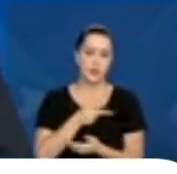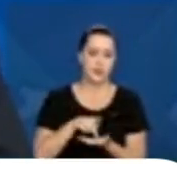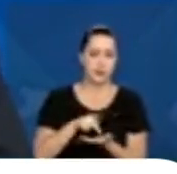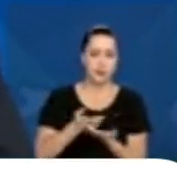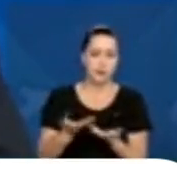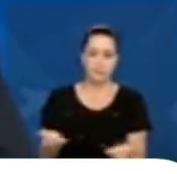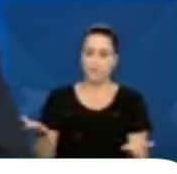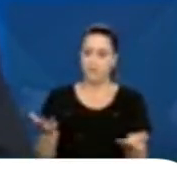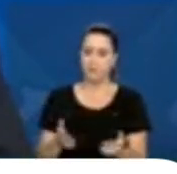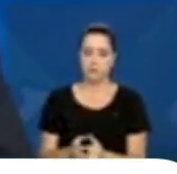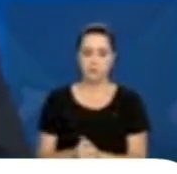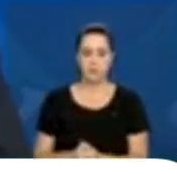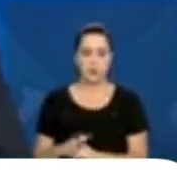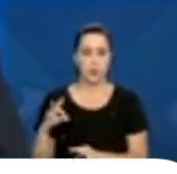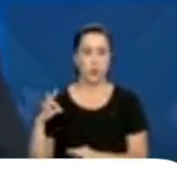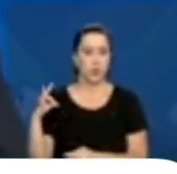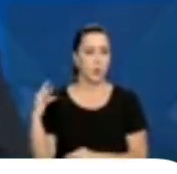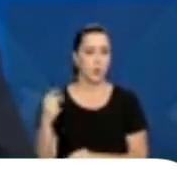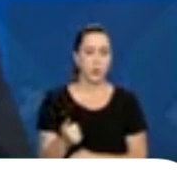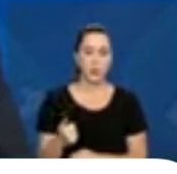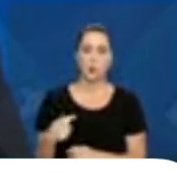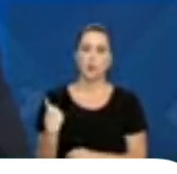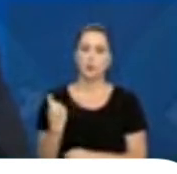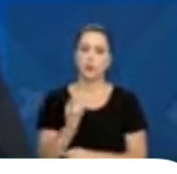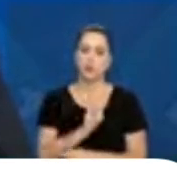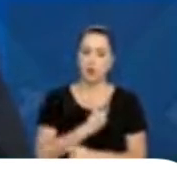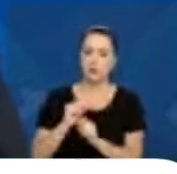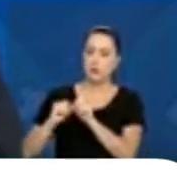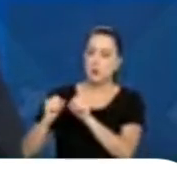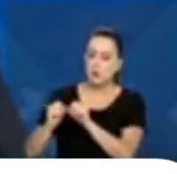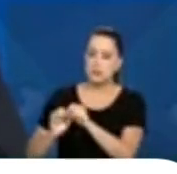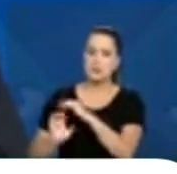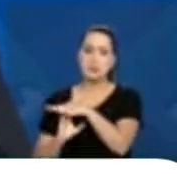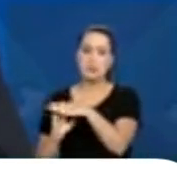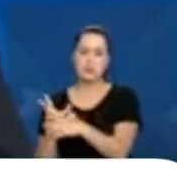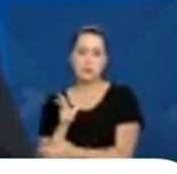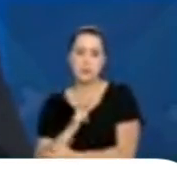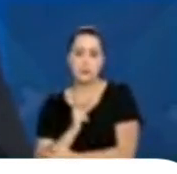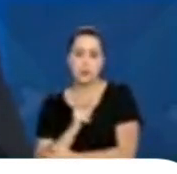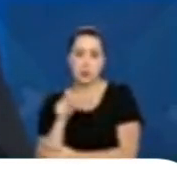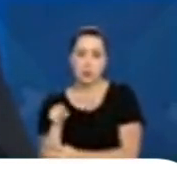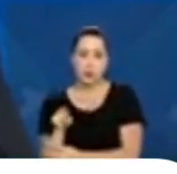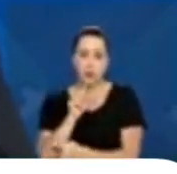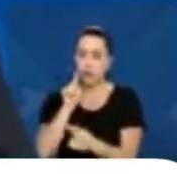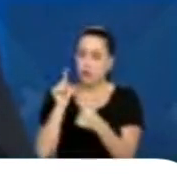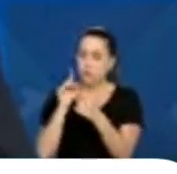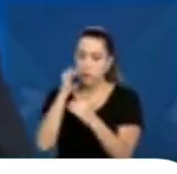realidade. Todo o material que está sendo produzido, ele segue essa